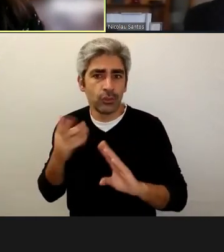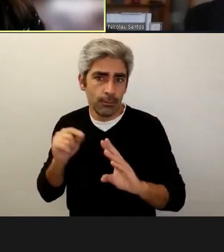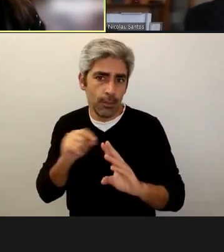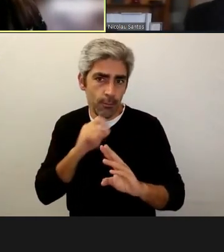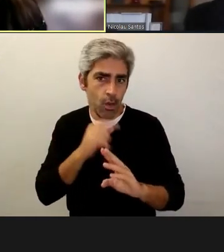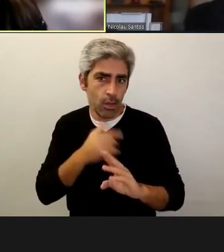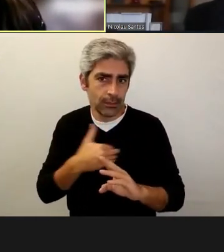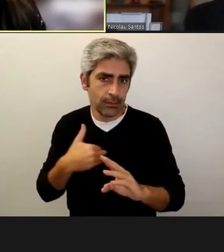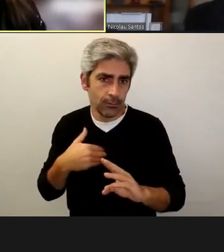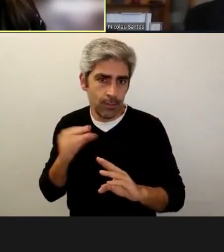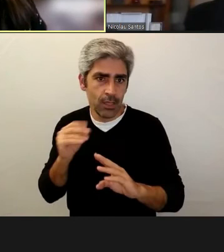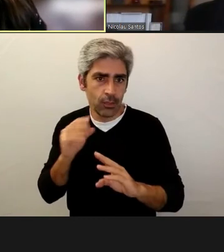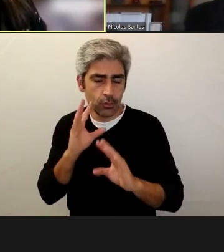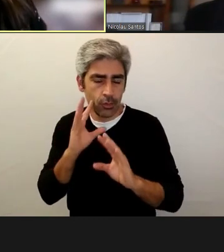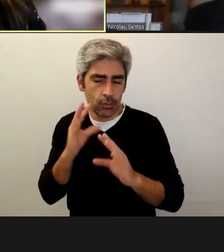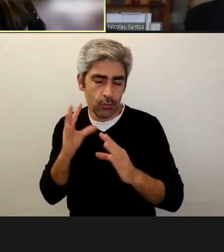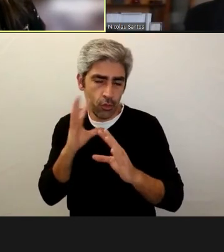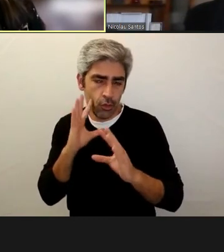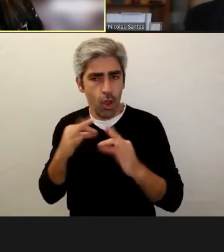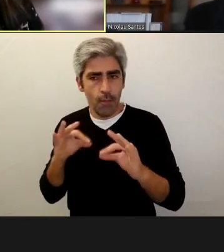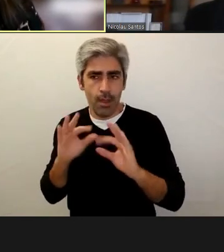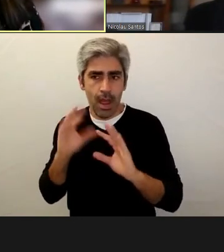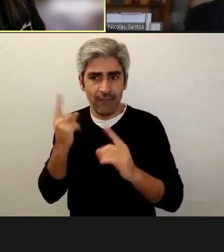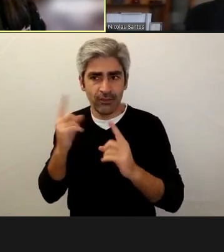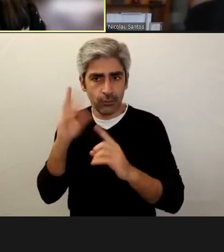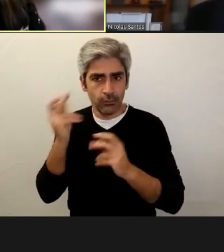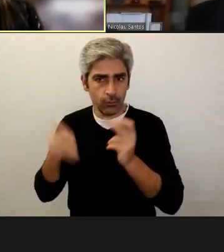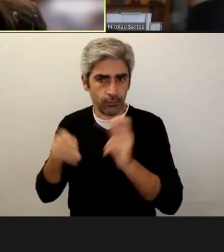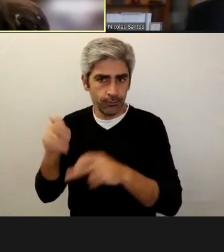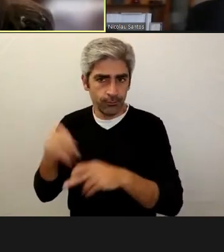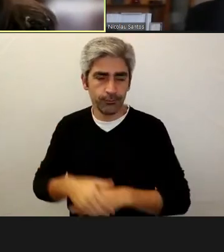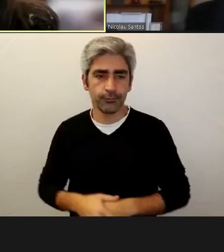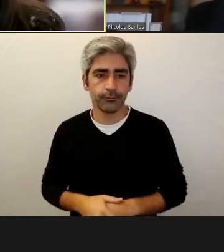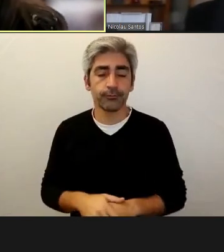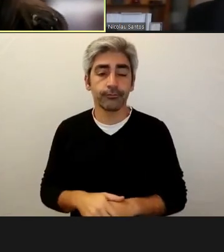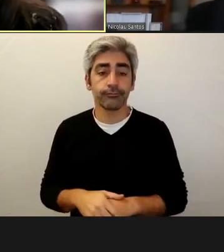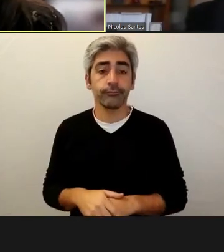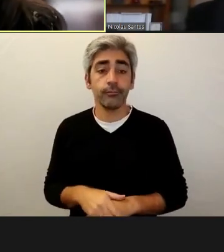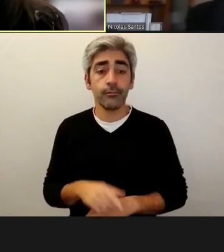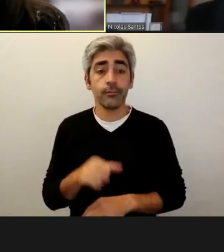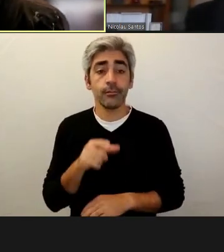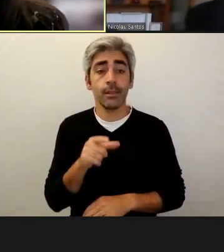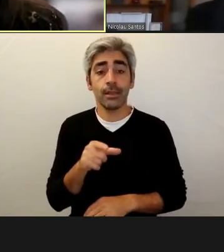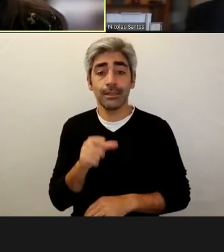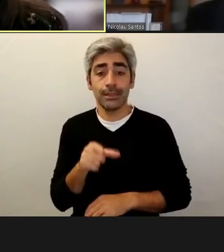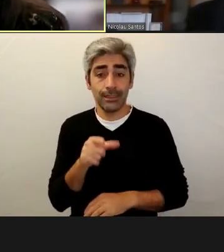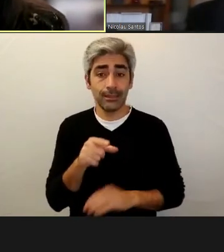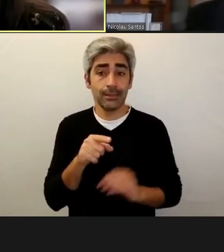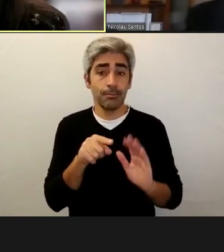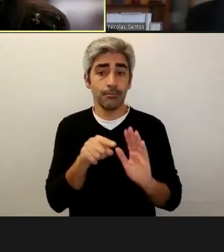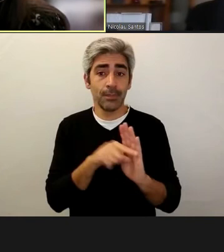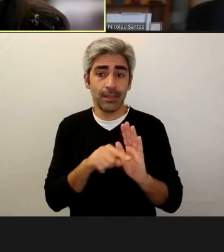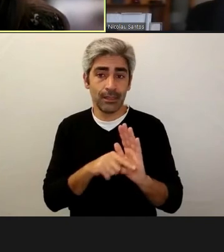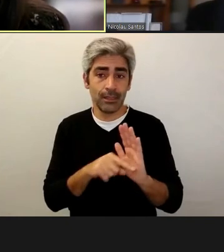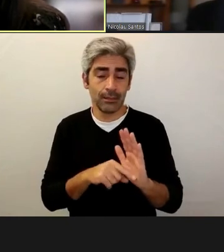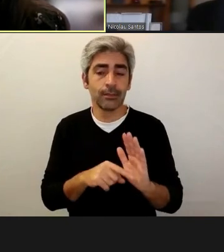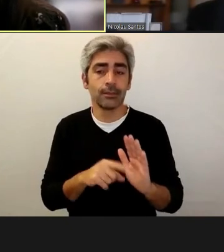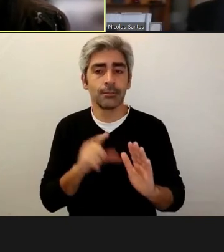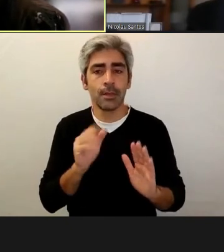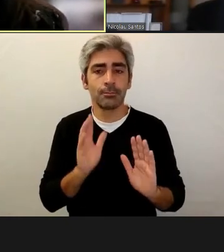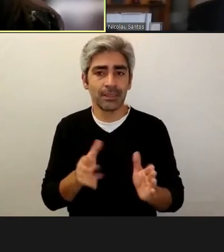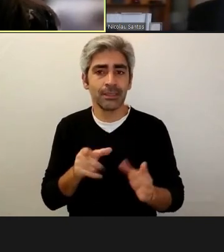sentido mais comum, digamos assim. Portanto, estas medidas têm que passar também elas, parece-me, pelo crivo